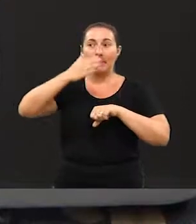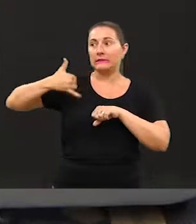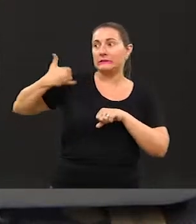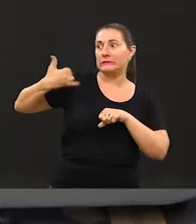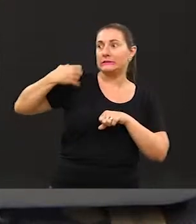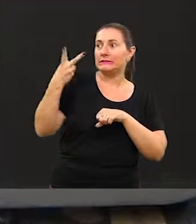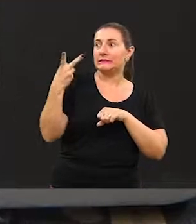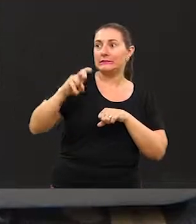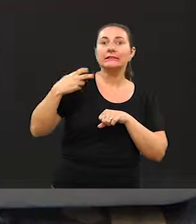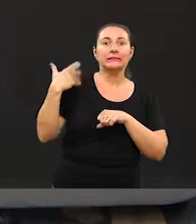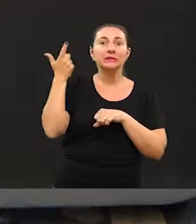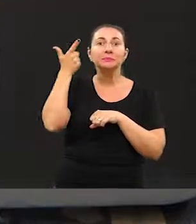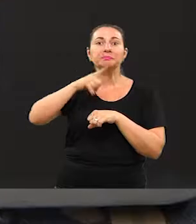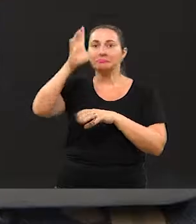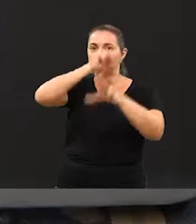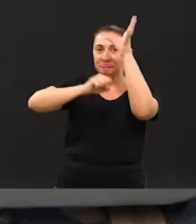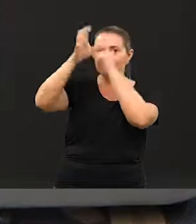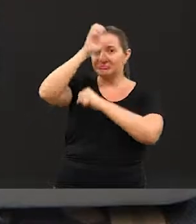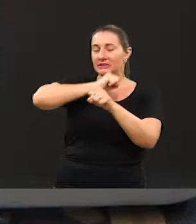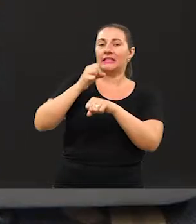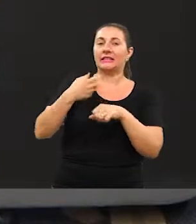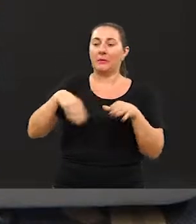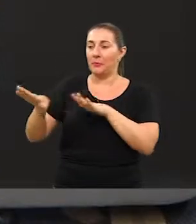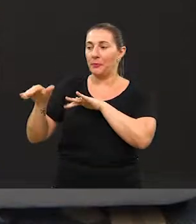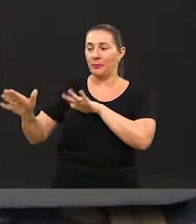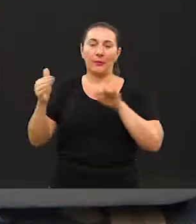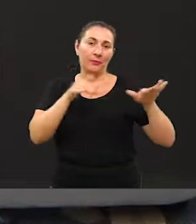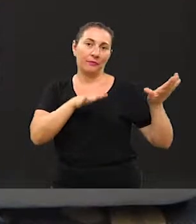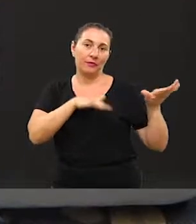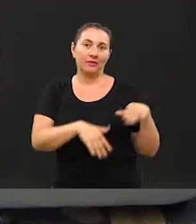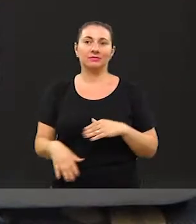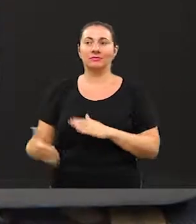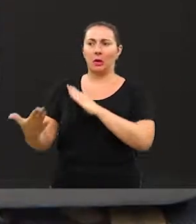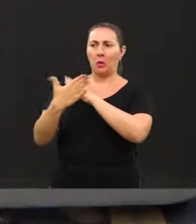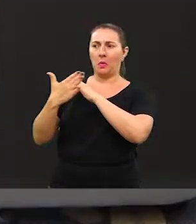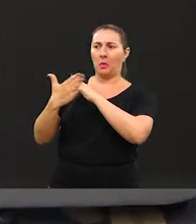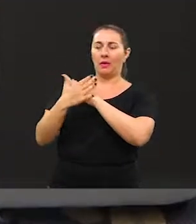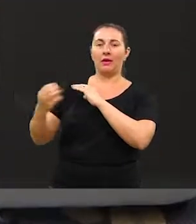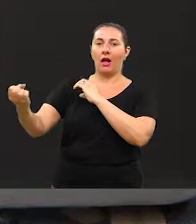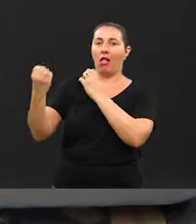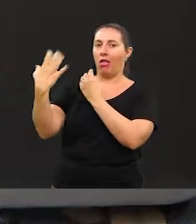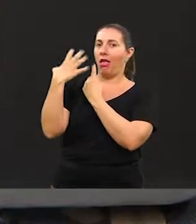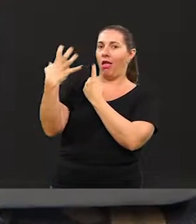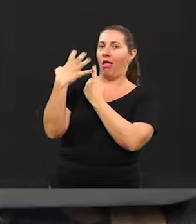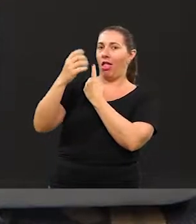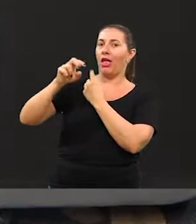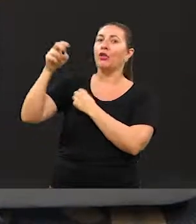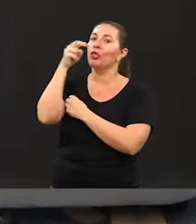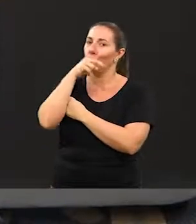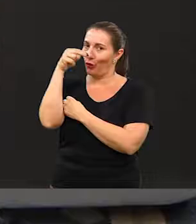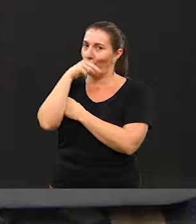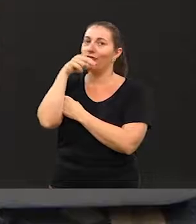nos 15 anos, daí eu entrei na aula também. É. Motivada por alguém ou foi por conta própria? Motivada pela novela.